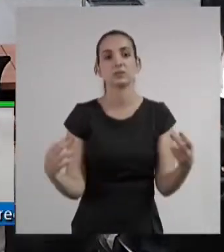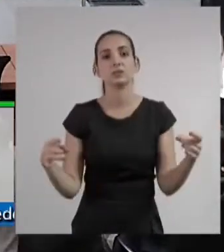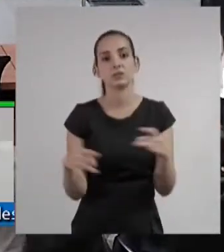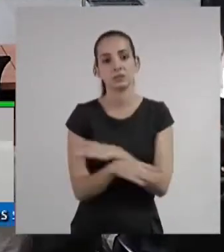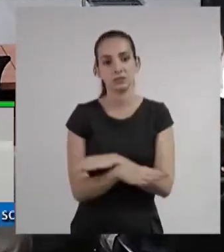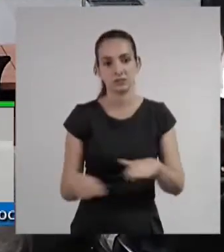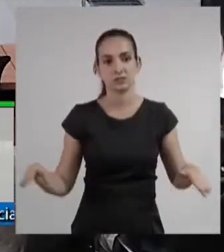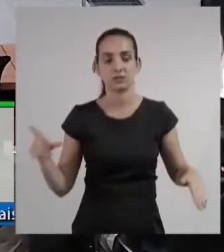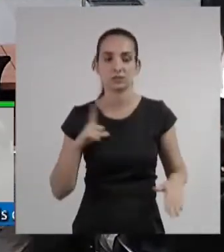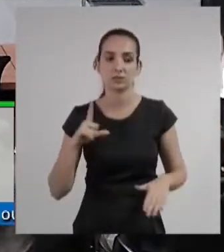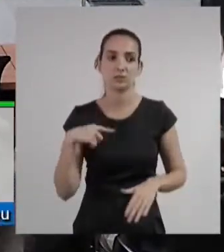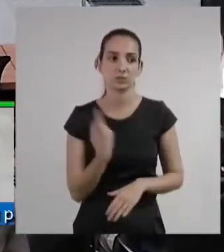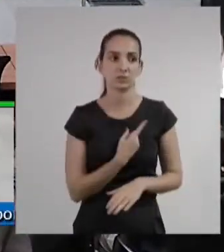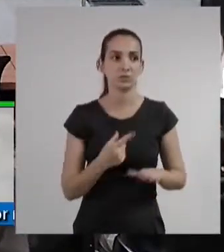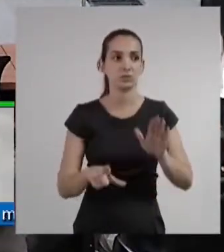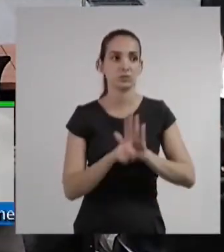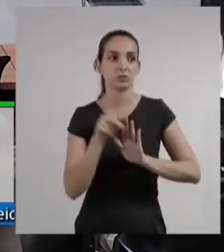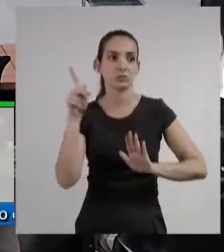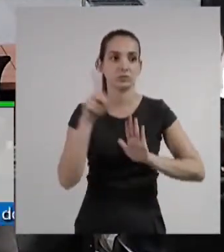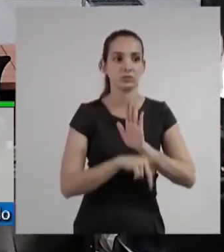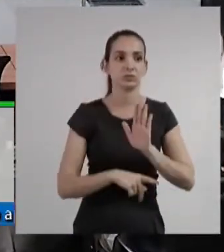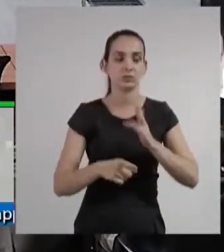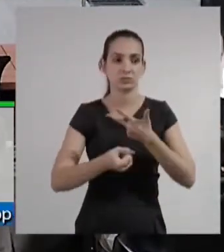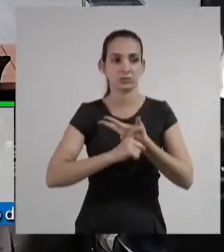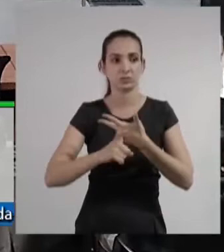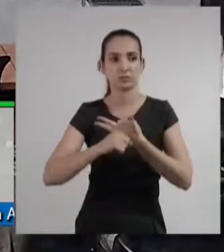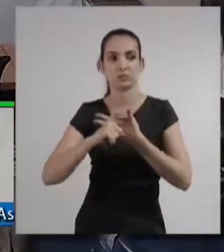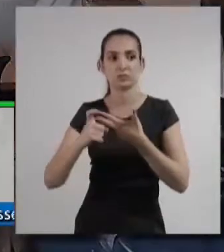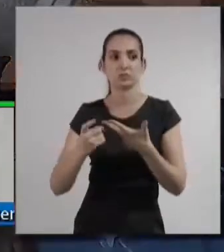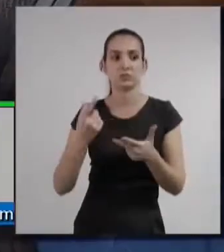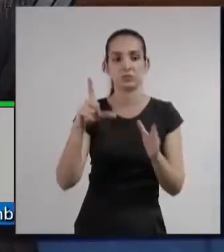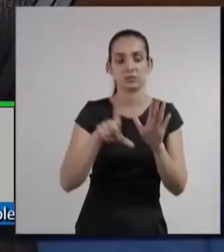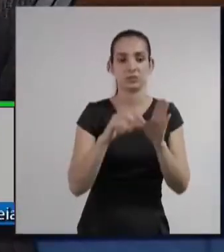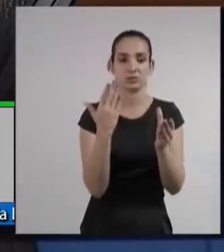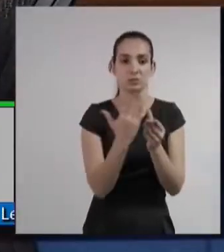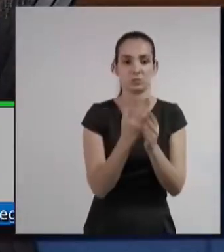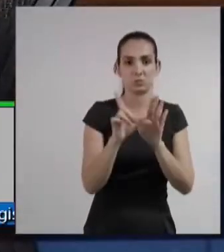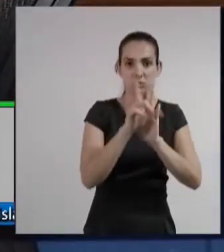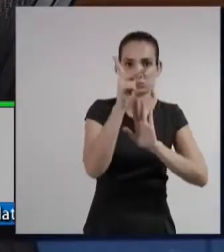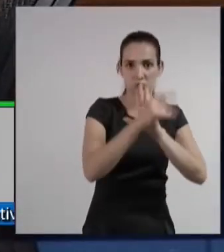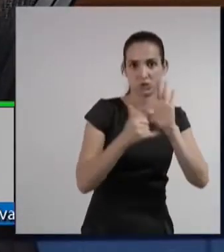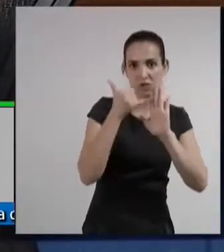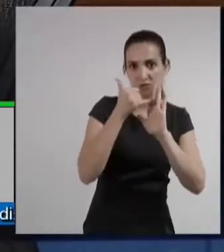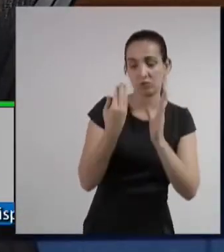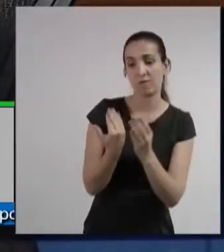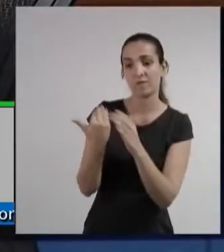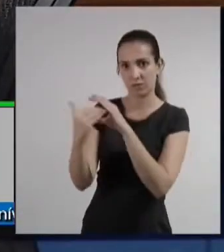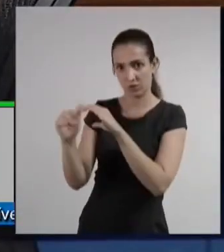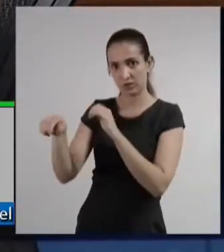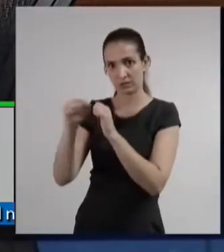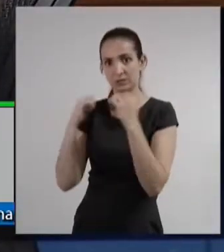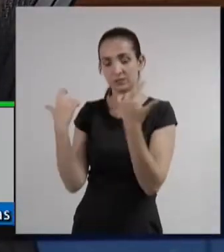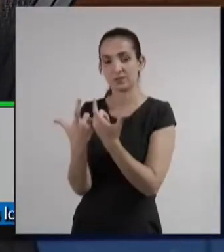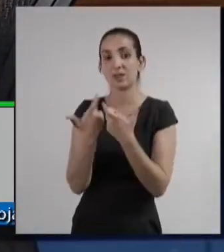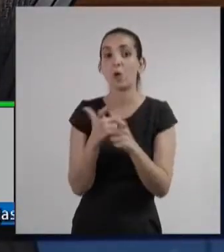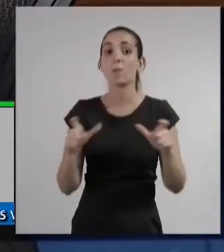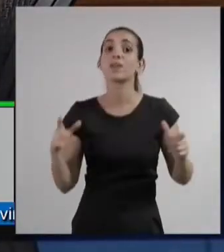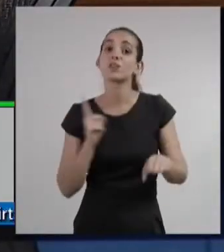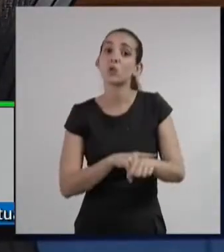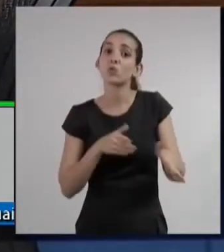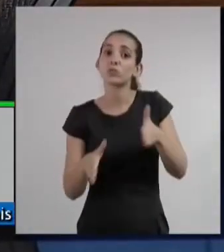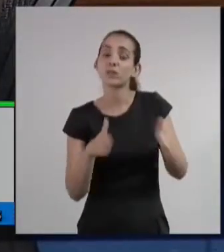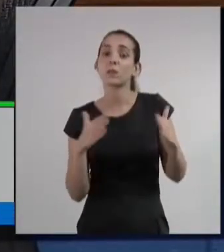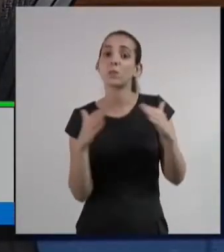que dentre os projetos que o Executivo enviou a esta casa, veio um projeto que amplia o prazo do programa